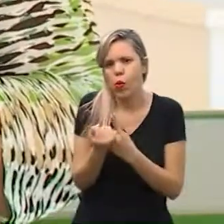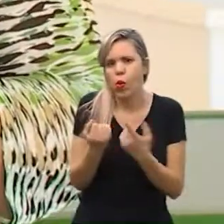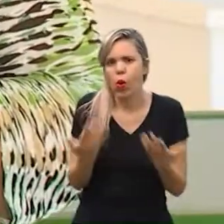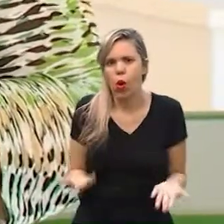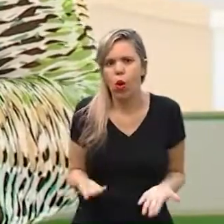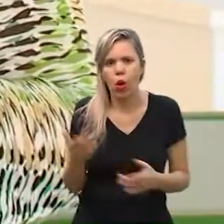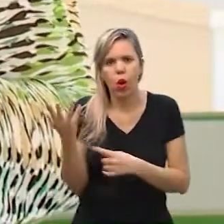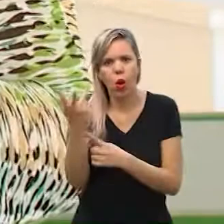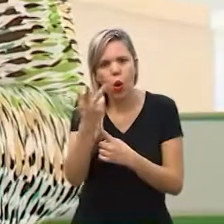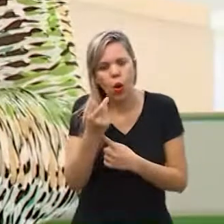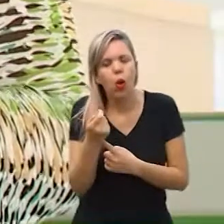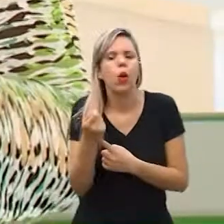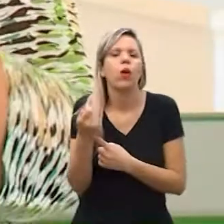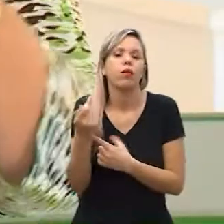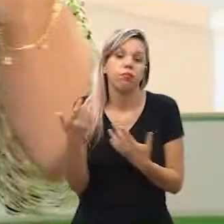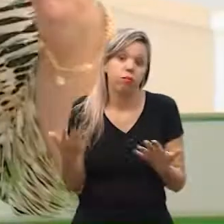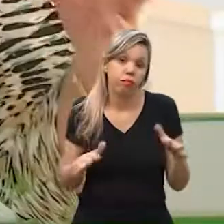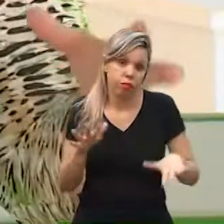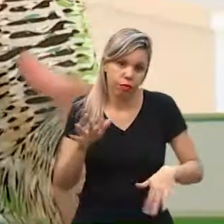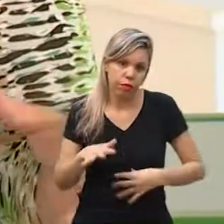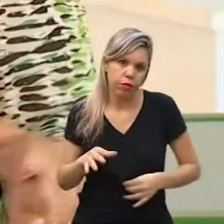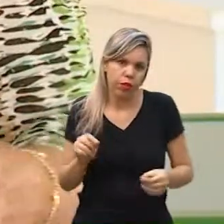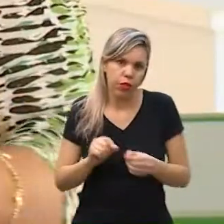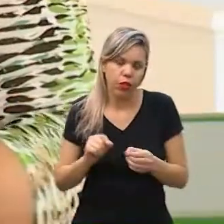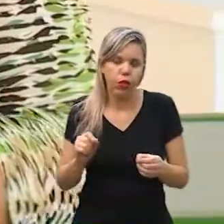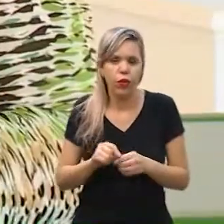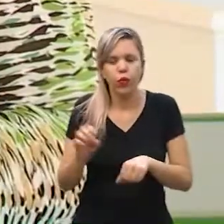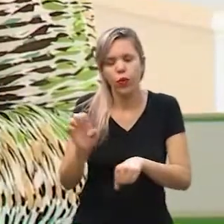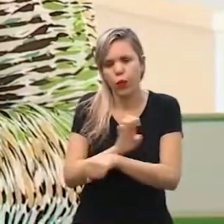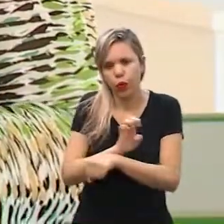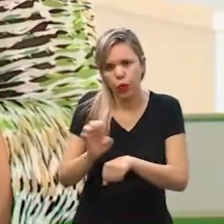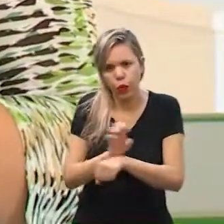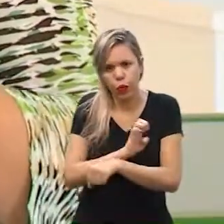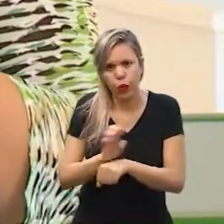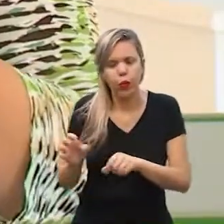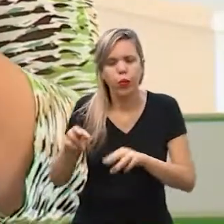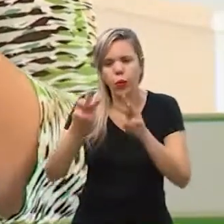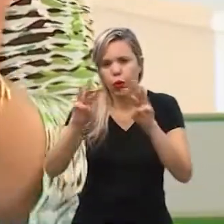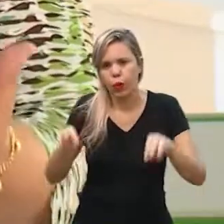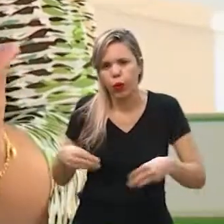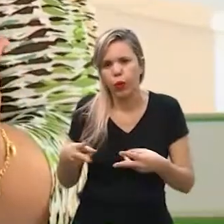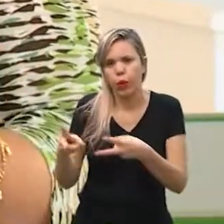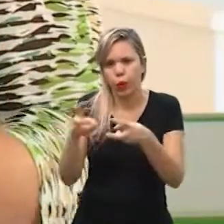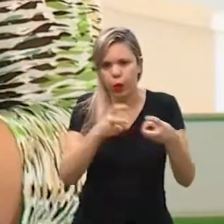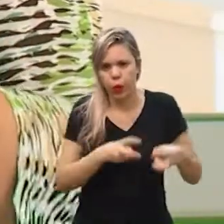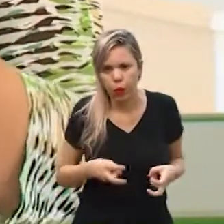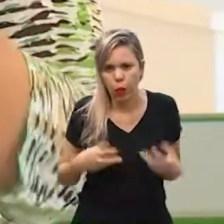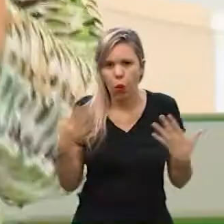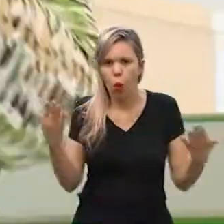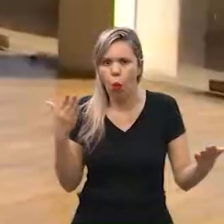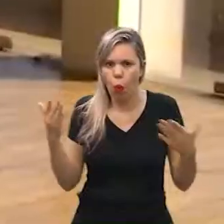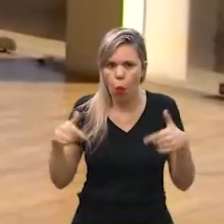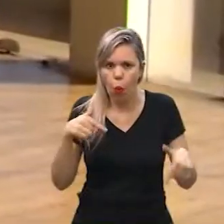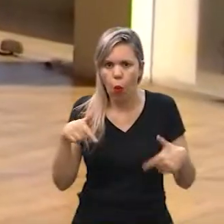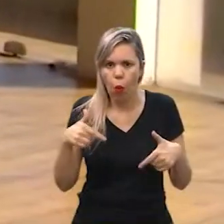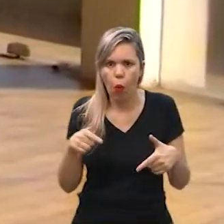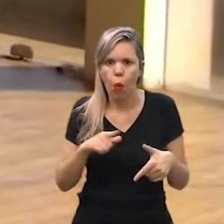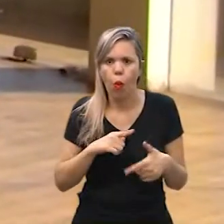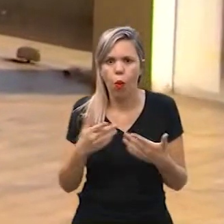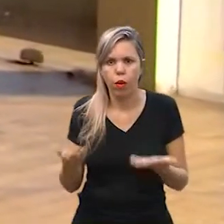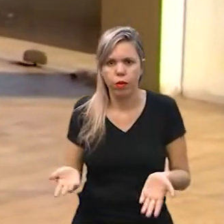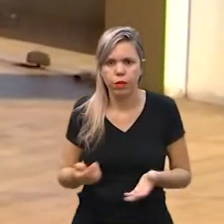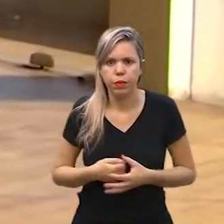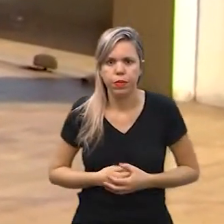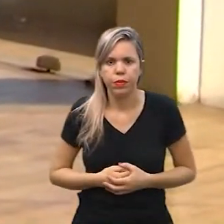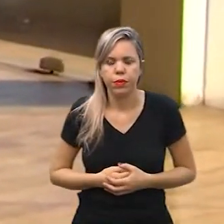sociais, artes, e fazendo estágio no museu começa a perceber qual é o trabalho que nós temos